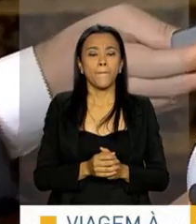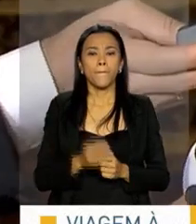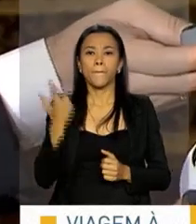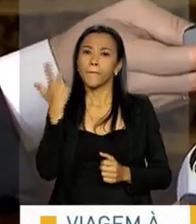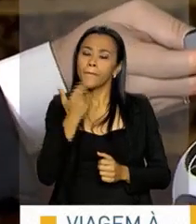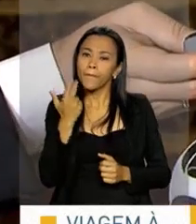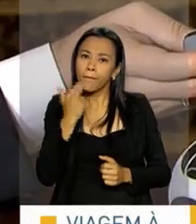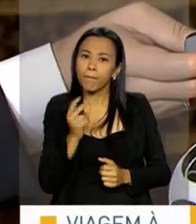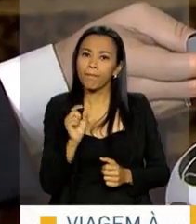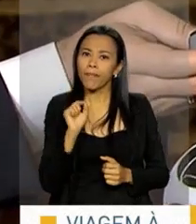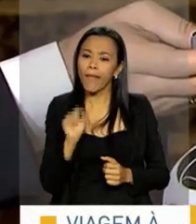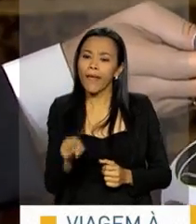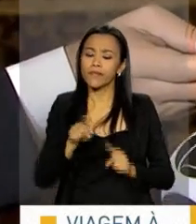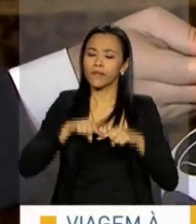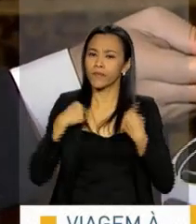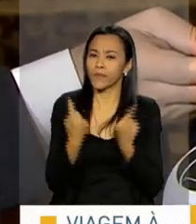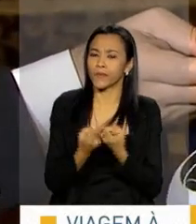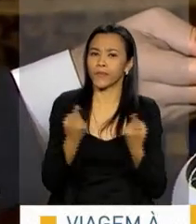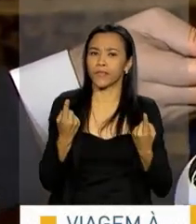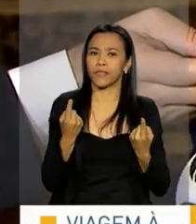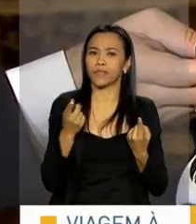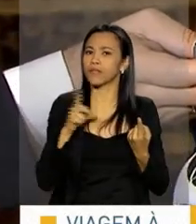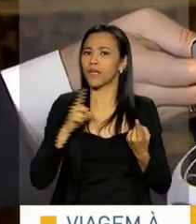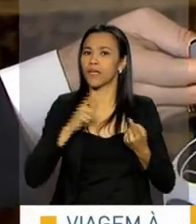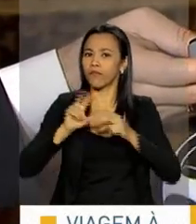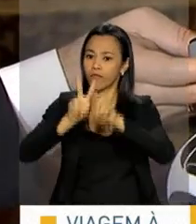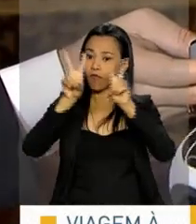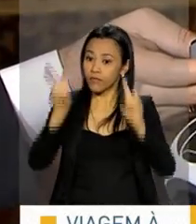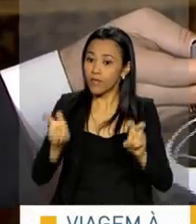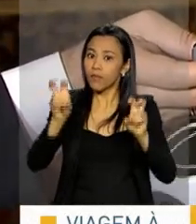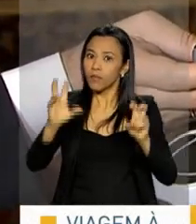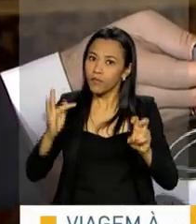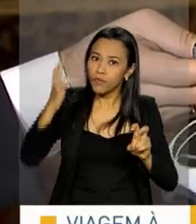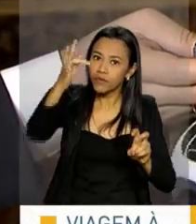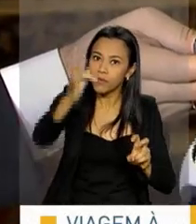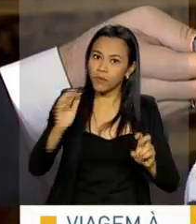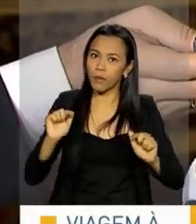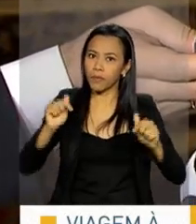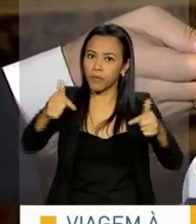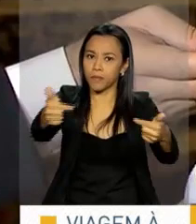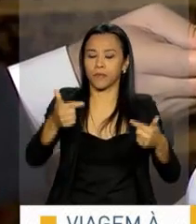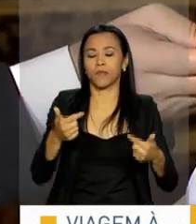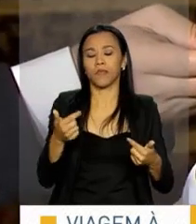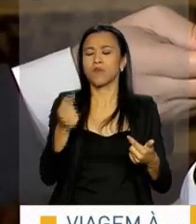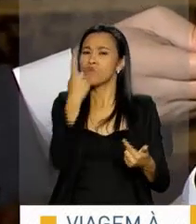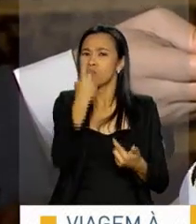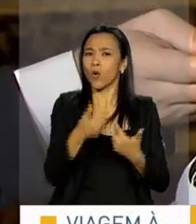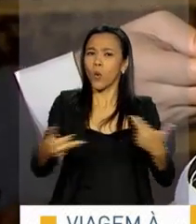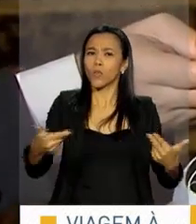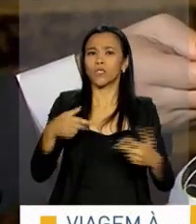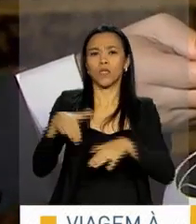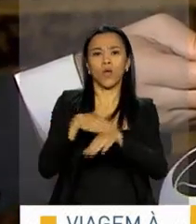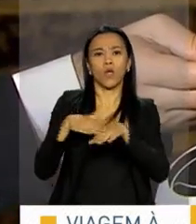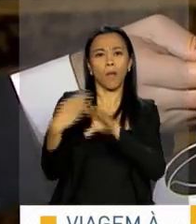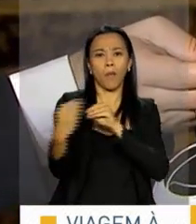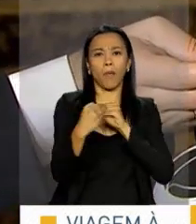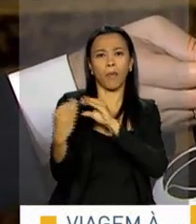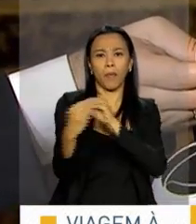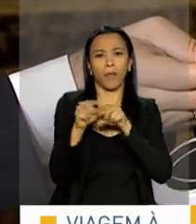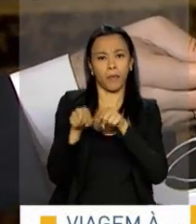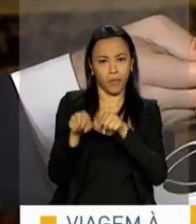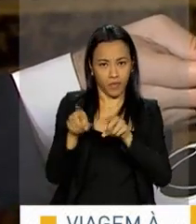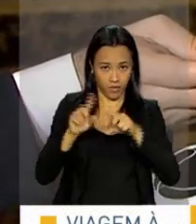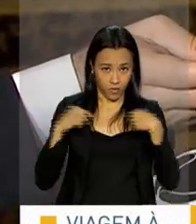Normalmente essas reuniões elas pautam para o futuro. Uma das coisas que tem se falado também é uma presença